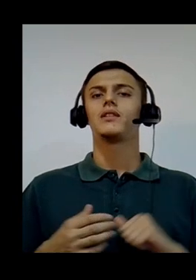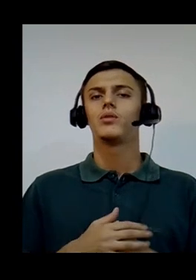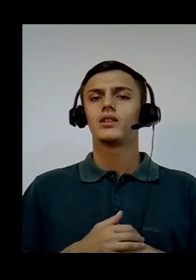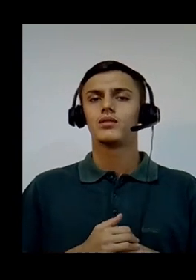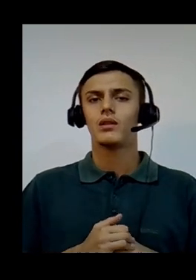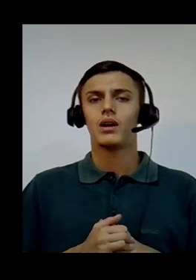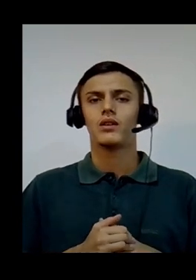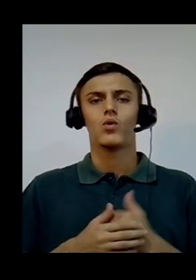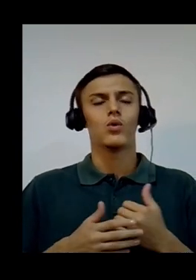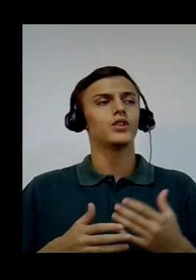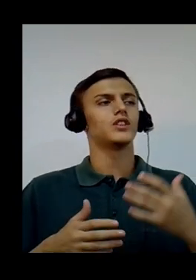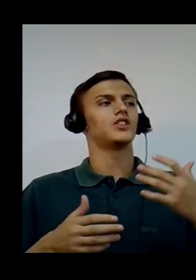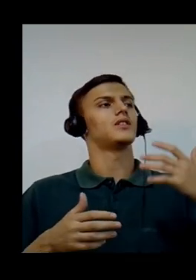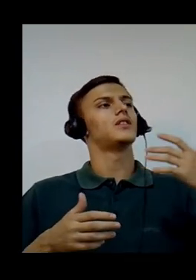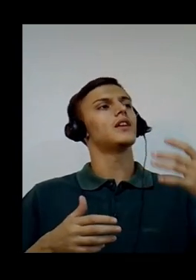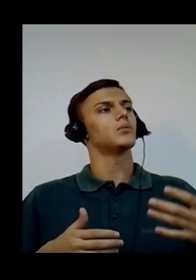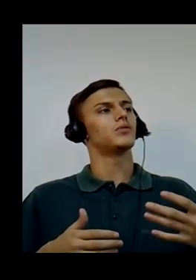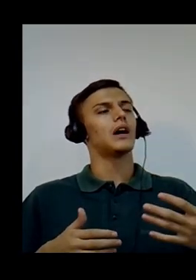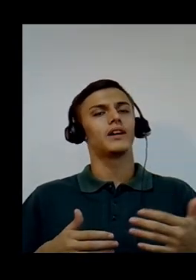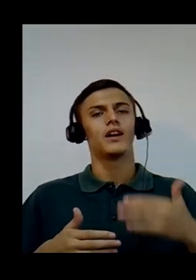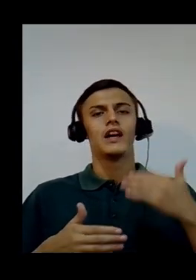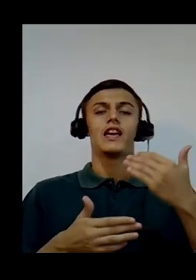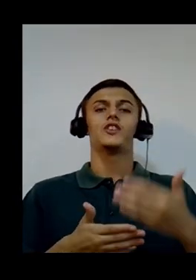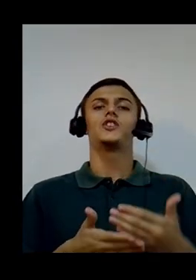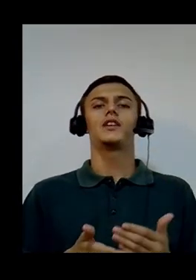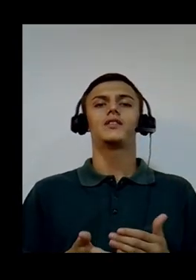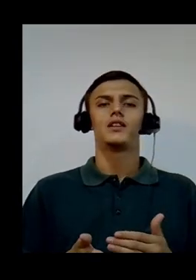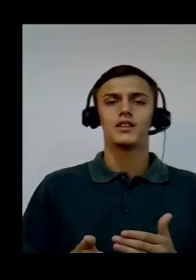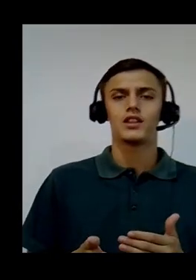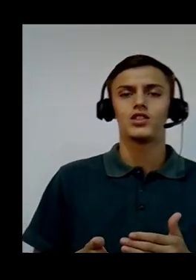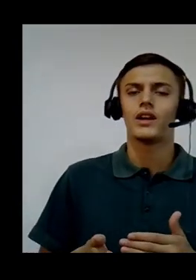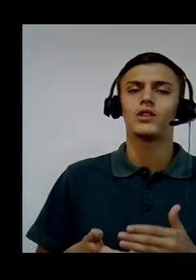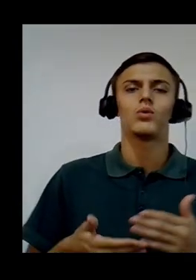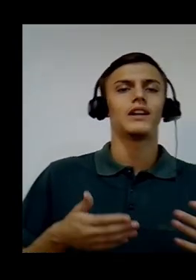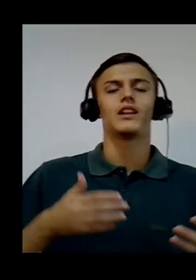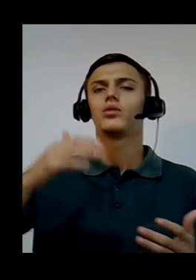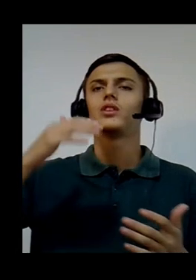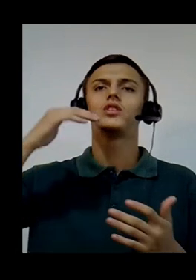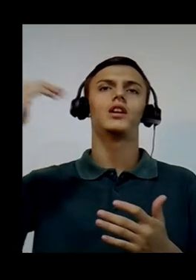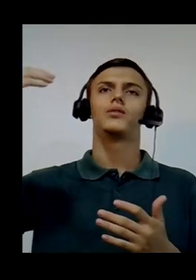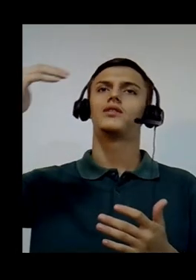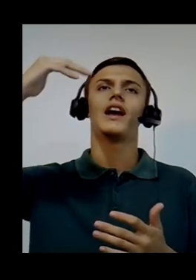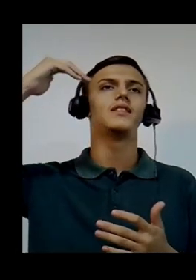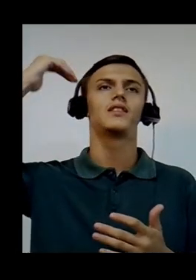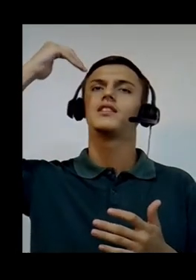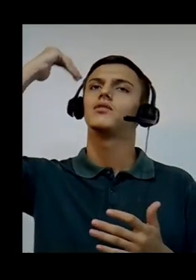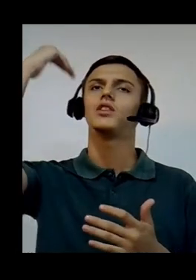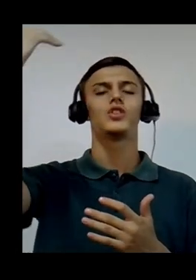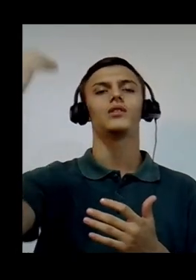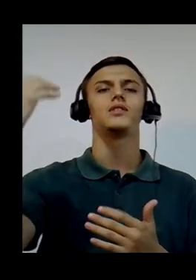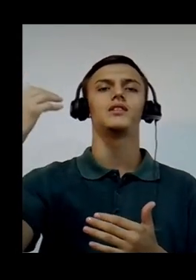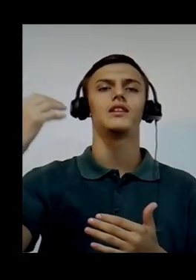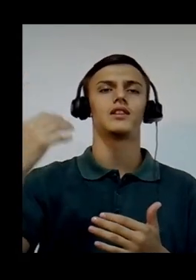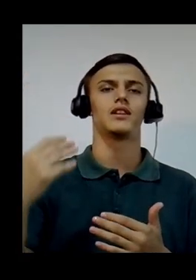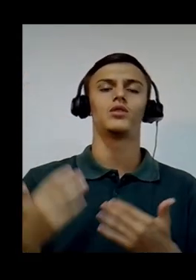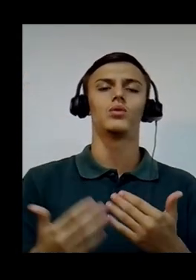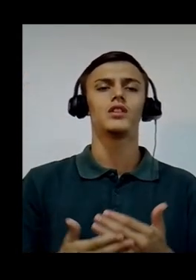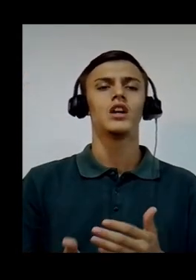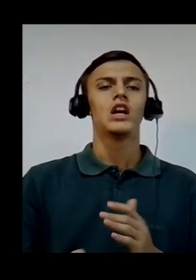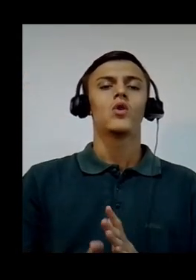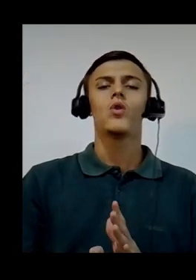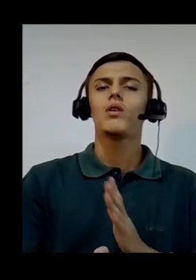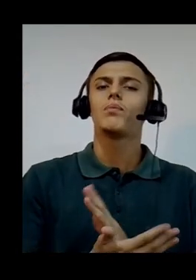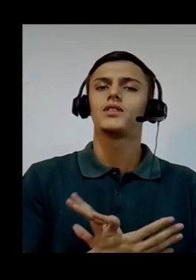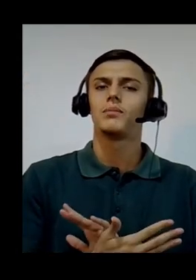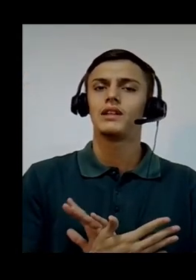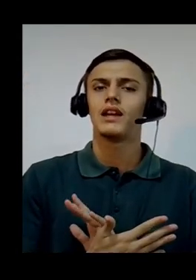e também a segurança do trabalho. Hoje a gente acessa uma fábrica e a gente tem a certeza que a gente vai atuar nela durante anos, 10, 15, 20 anos dentro dessa